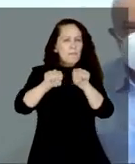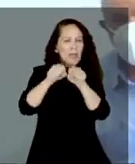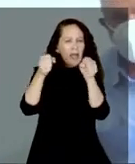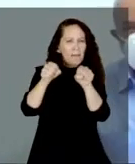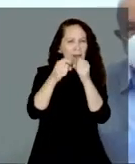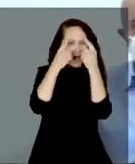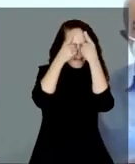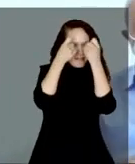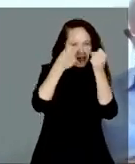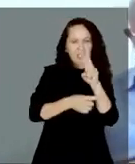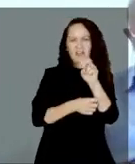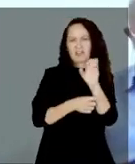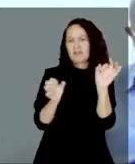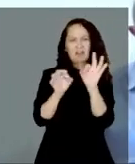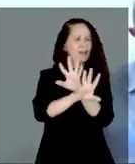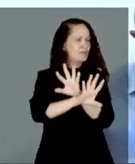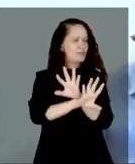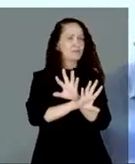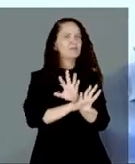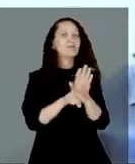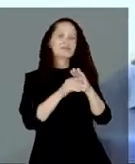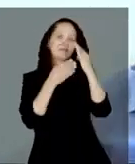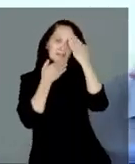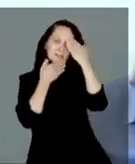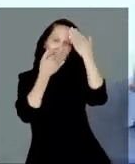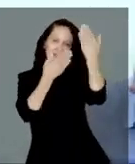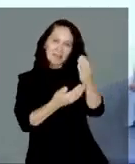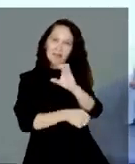trabalhadores e trabalhadoras, deixar mais essa mensagem.